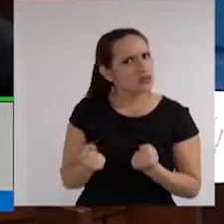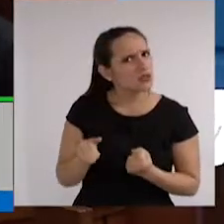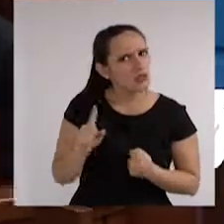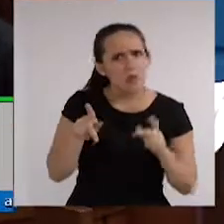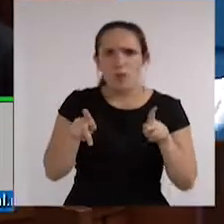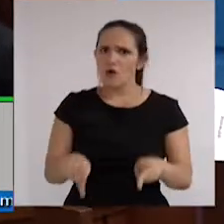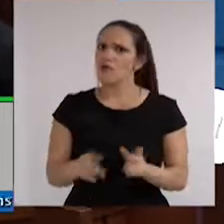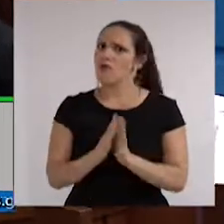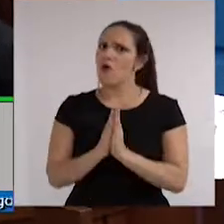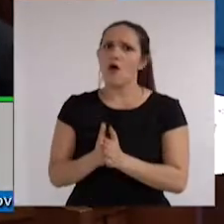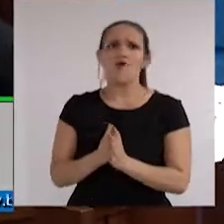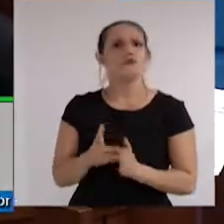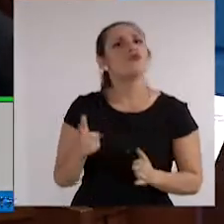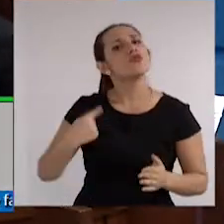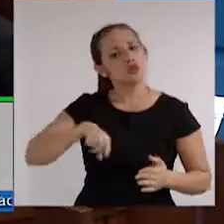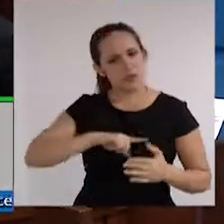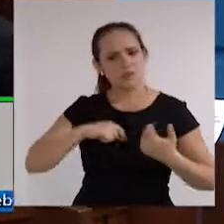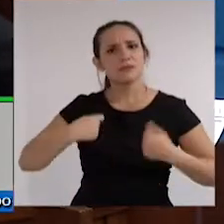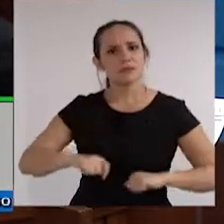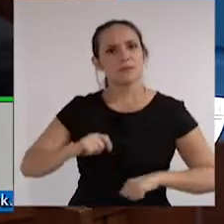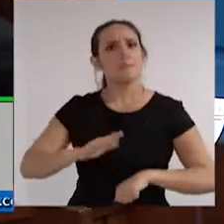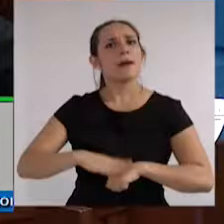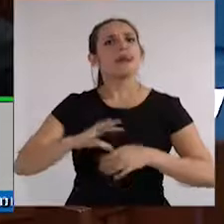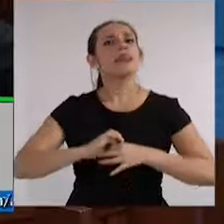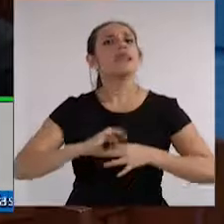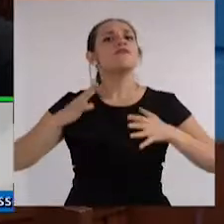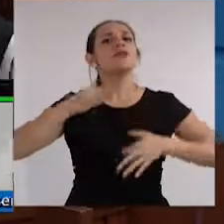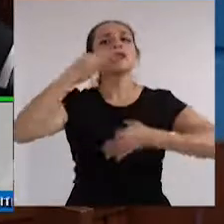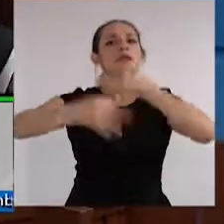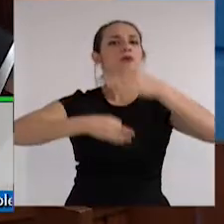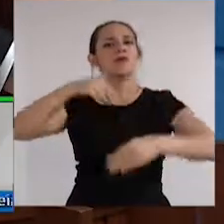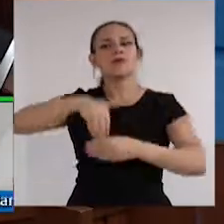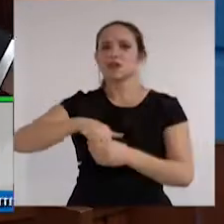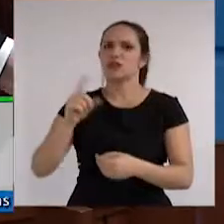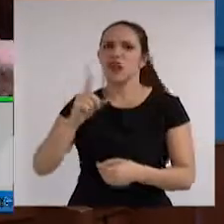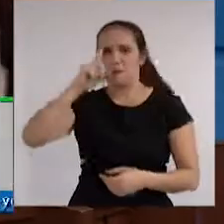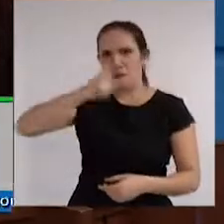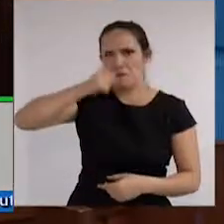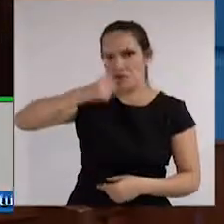população, porque nós precisamos de mais democracia e não autoritarismo. Muito obrigado.